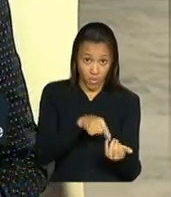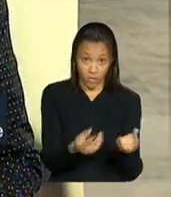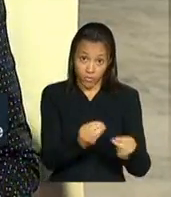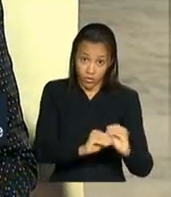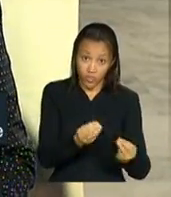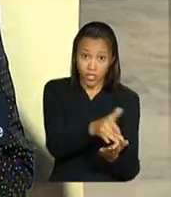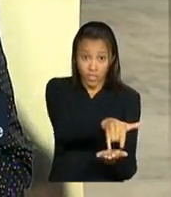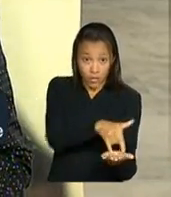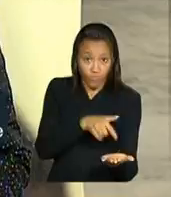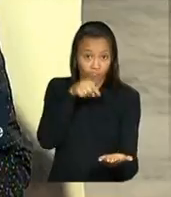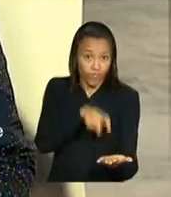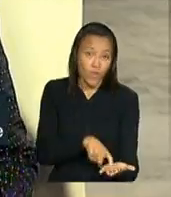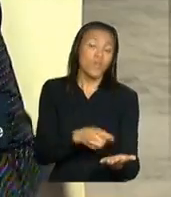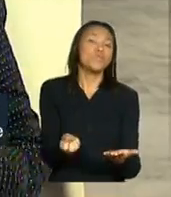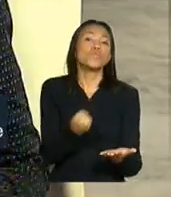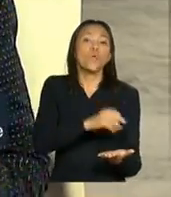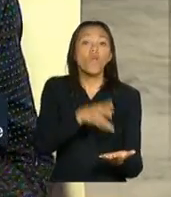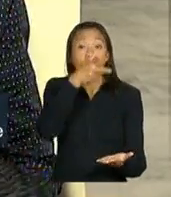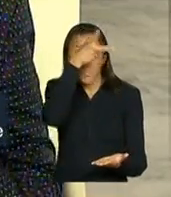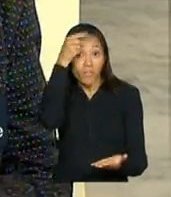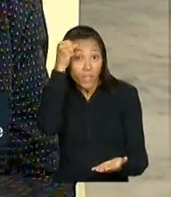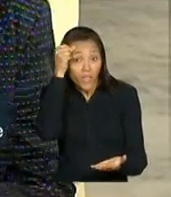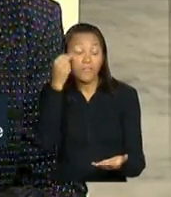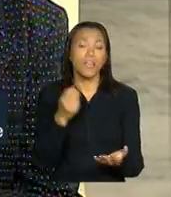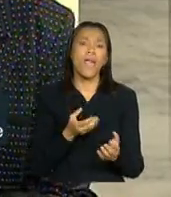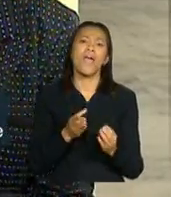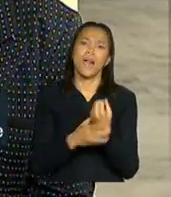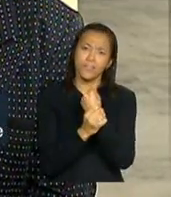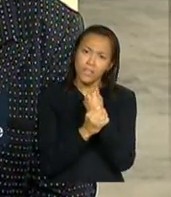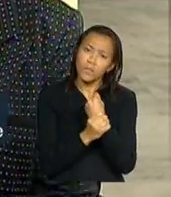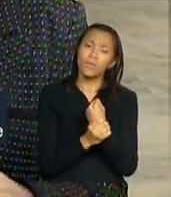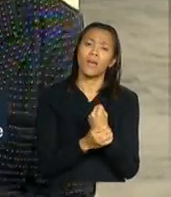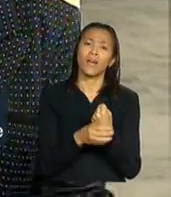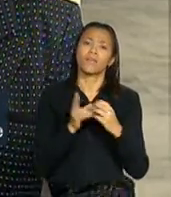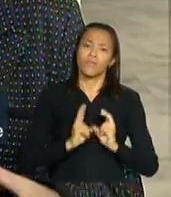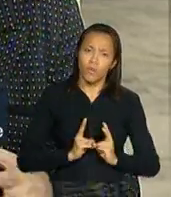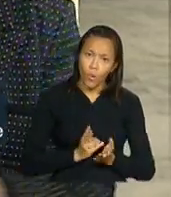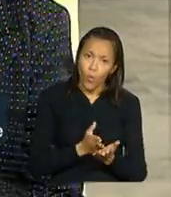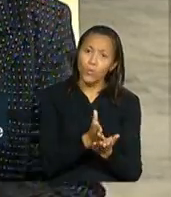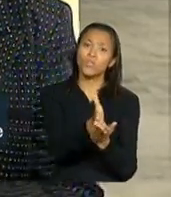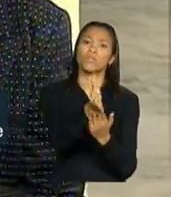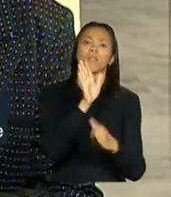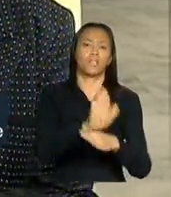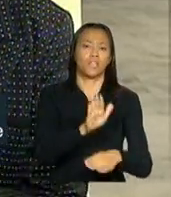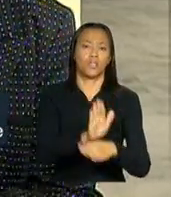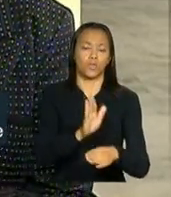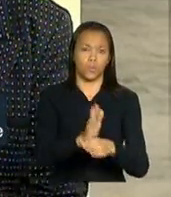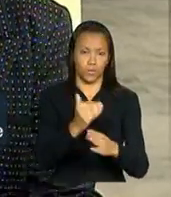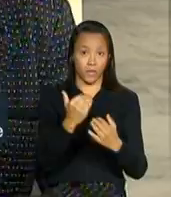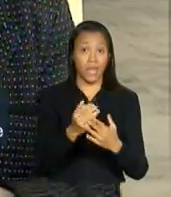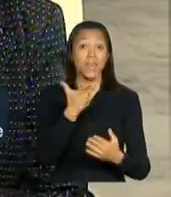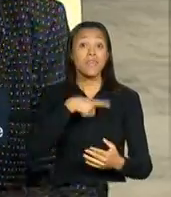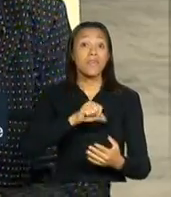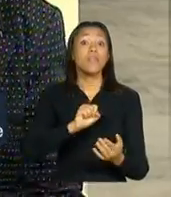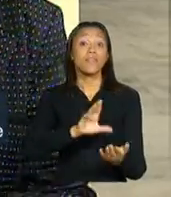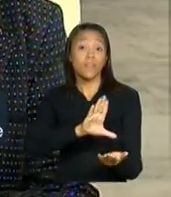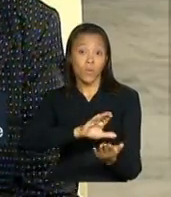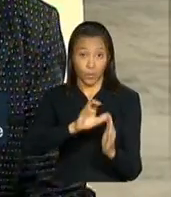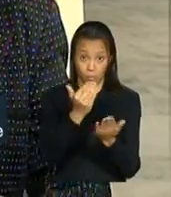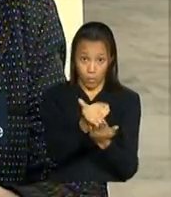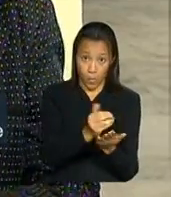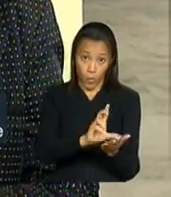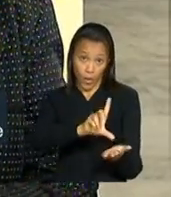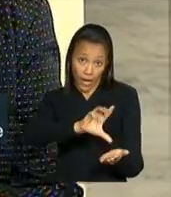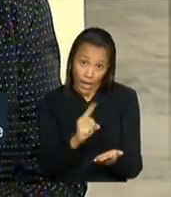o trabalho dos nossos novos prefeitos é garantir que o bolsa família seja bem focalizado ou seja quem tá no cadastro único tenha perfil para